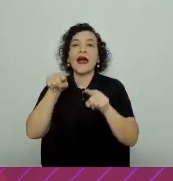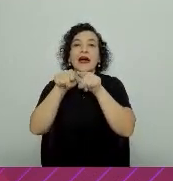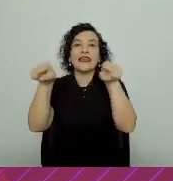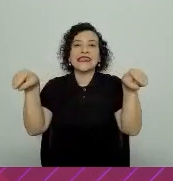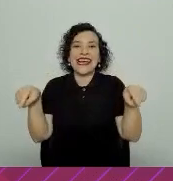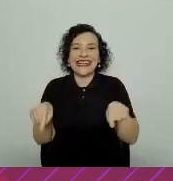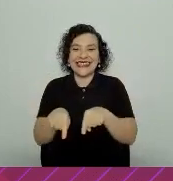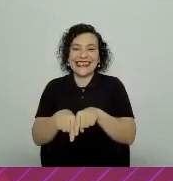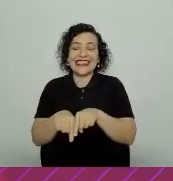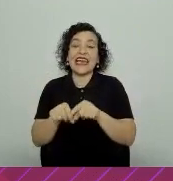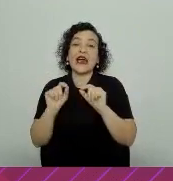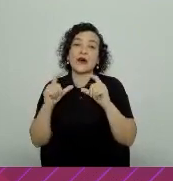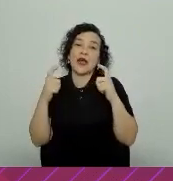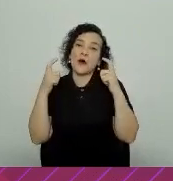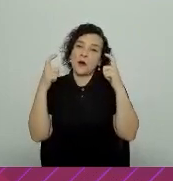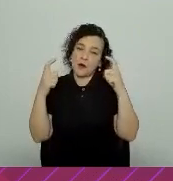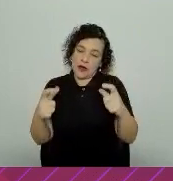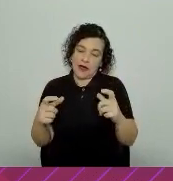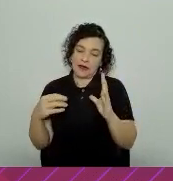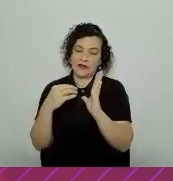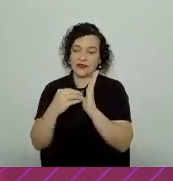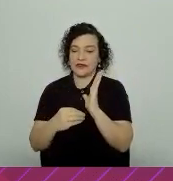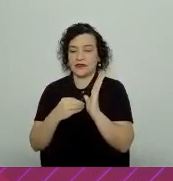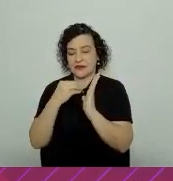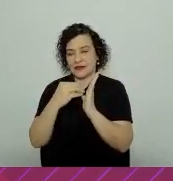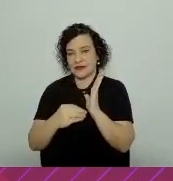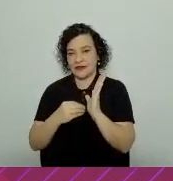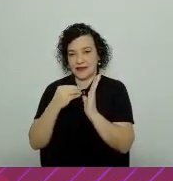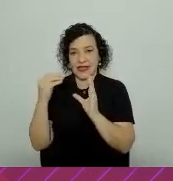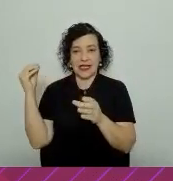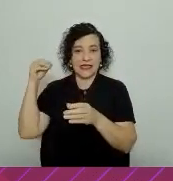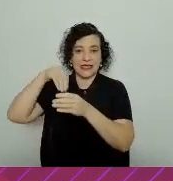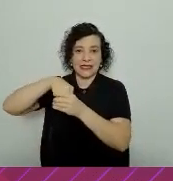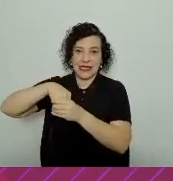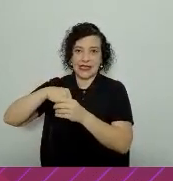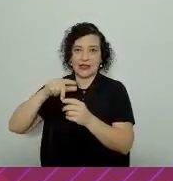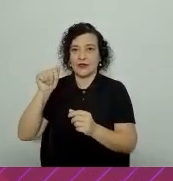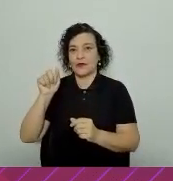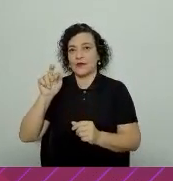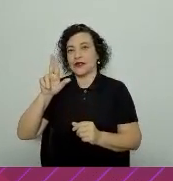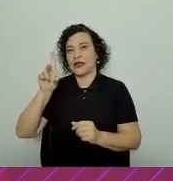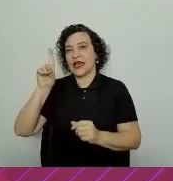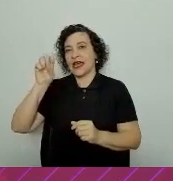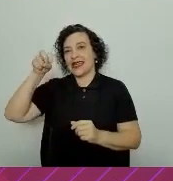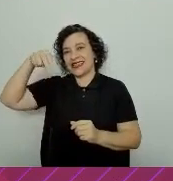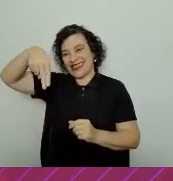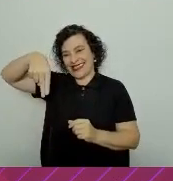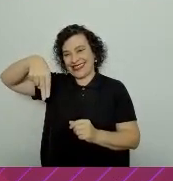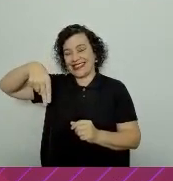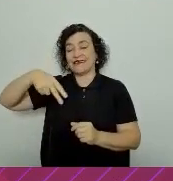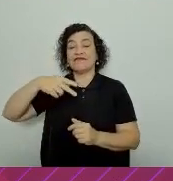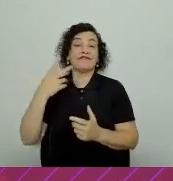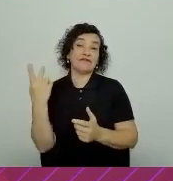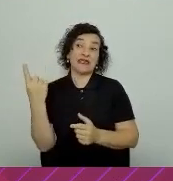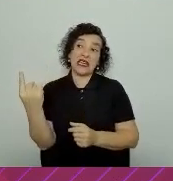é o estúdio de design no Garden Town aí cada um dos designers aqui